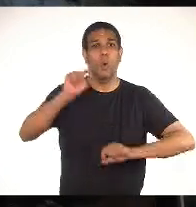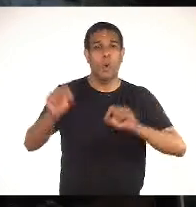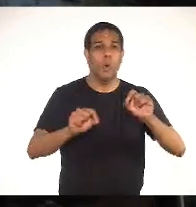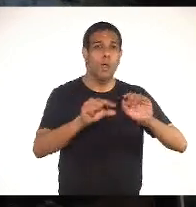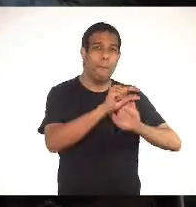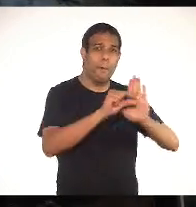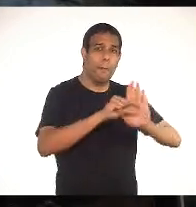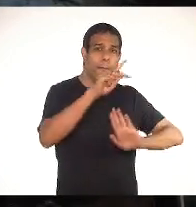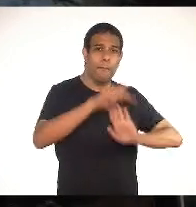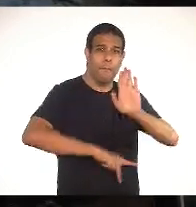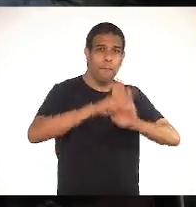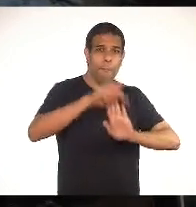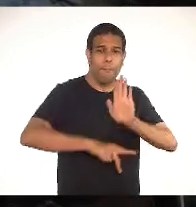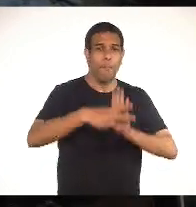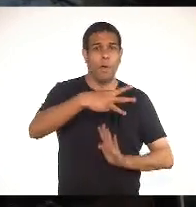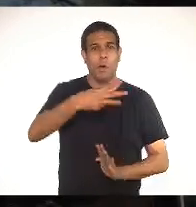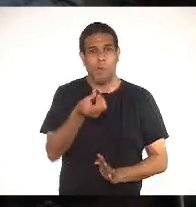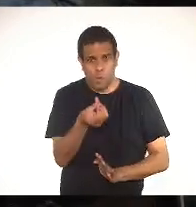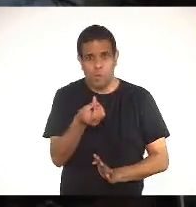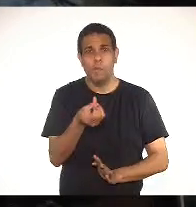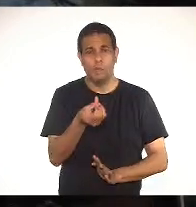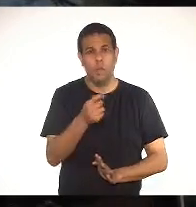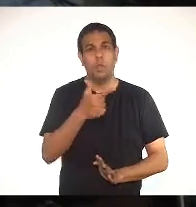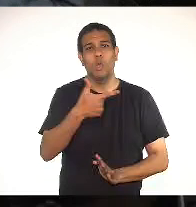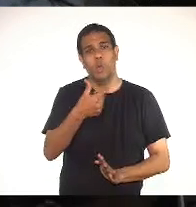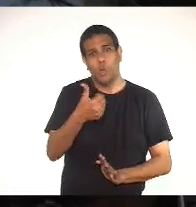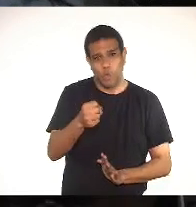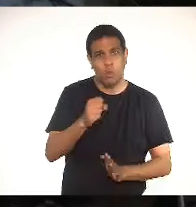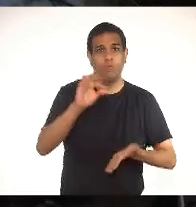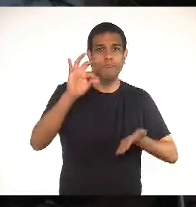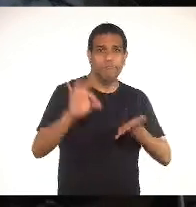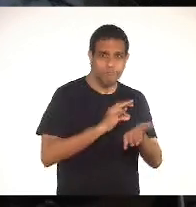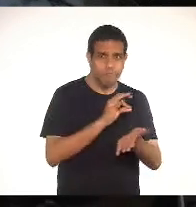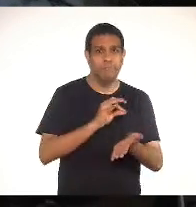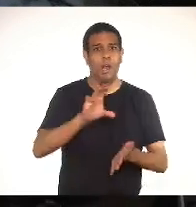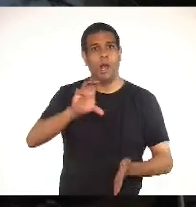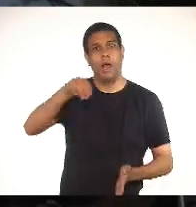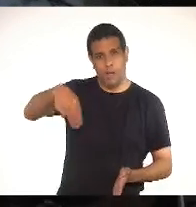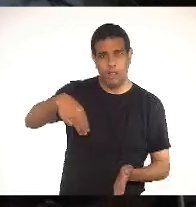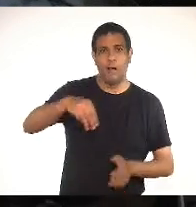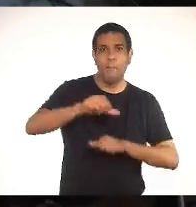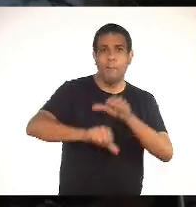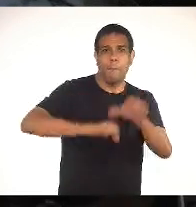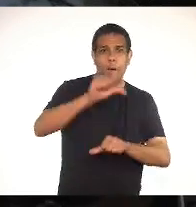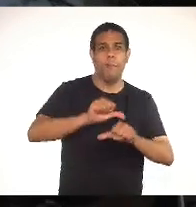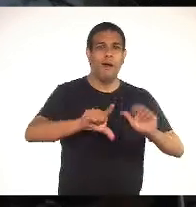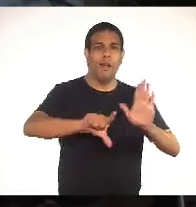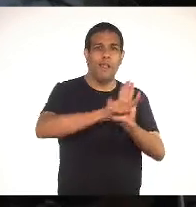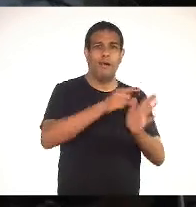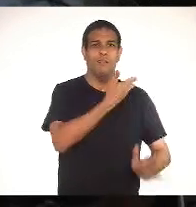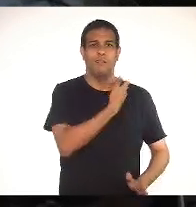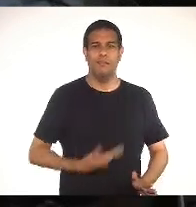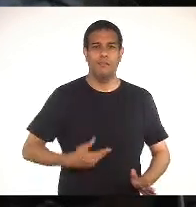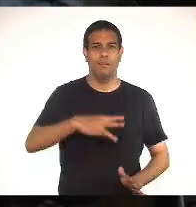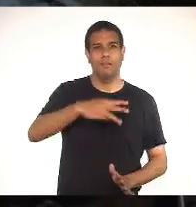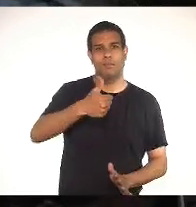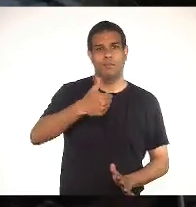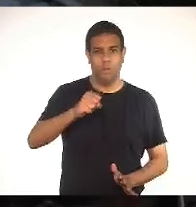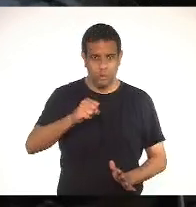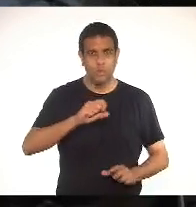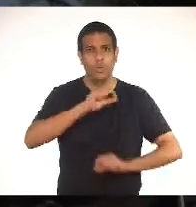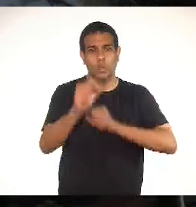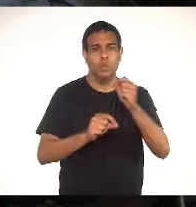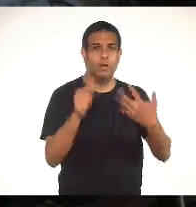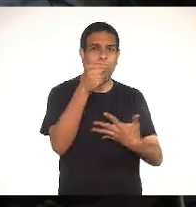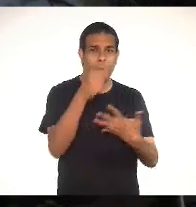emendado. Projeto de Lei 4275 de 18, de autoria do deputado Carlos Mink, que modifica a Lei Estadual 7.314, de 15 de junho